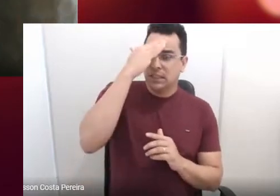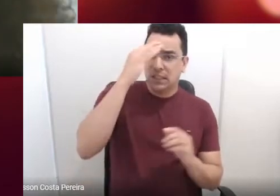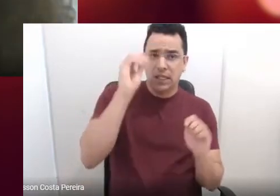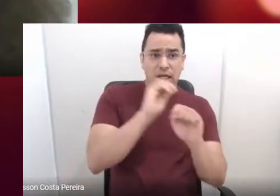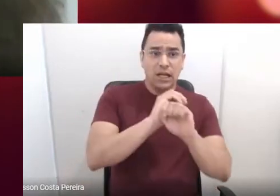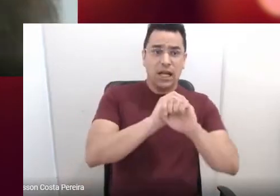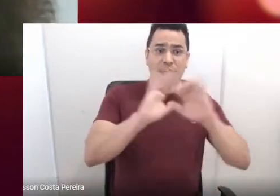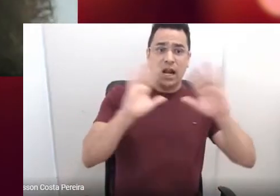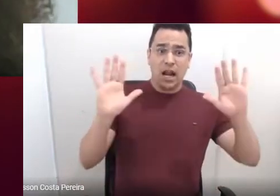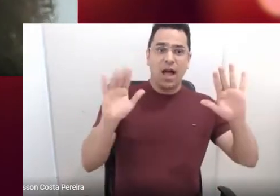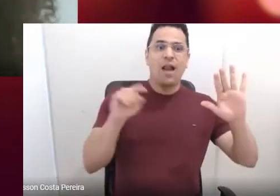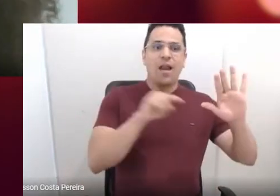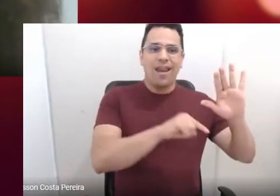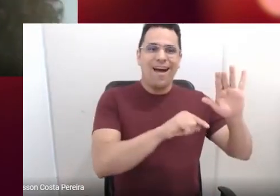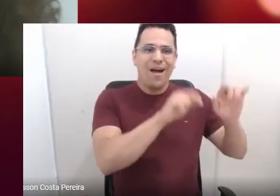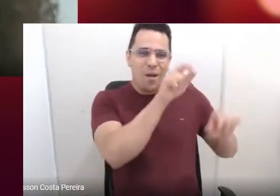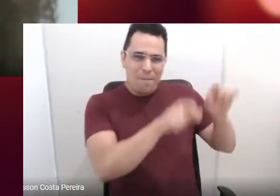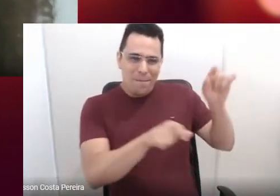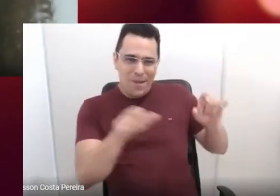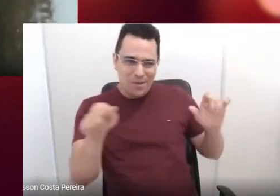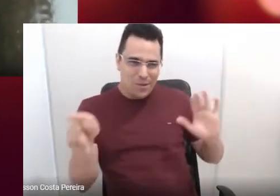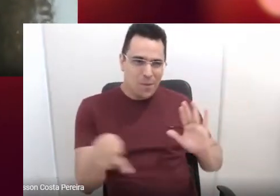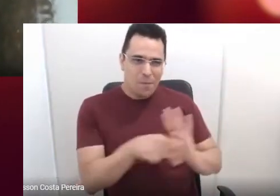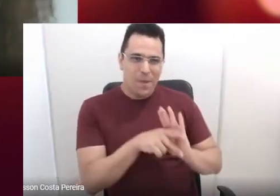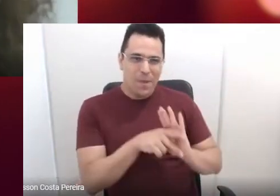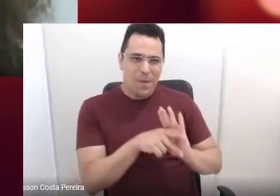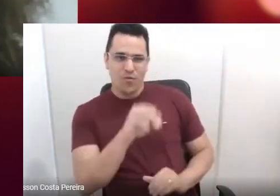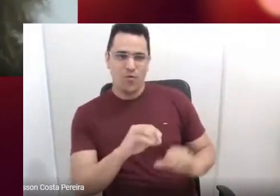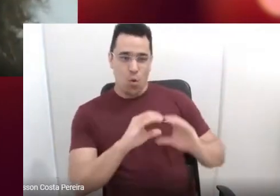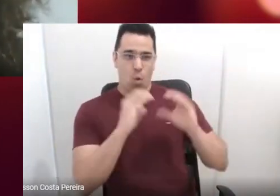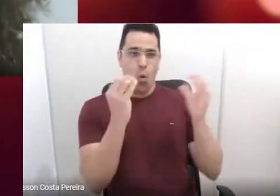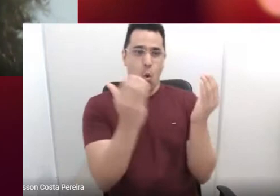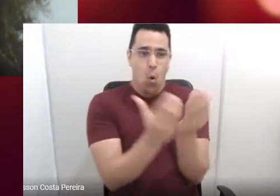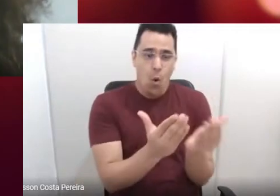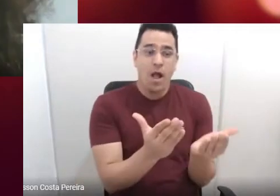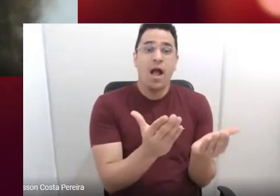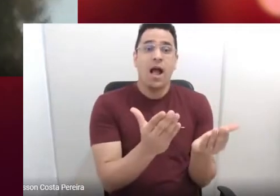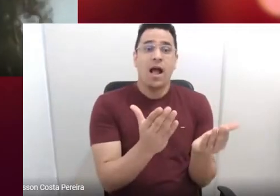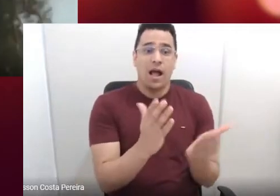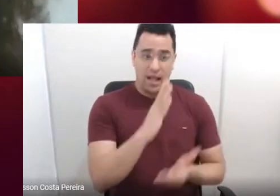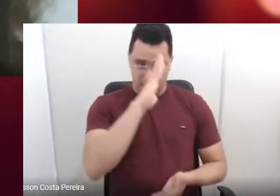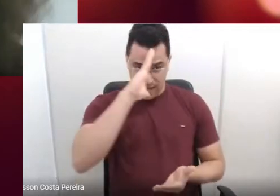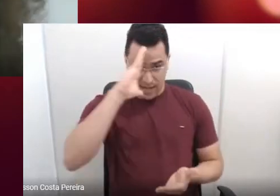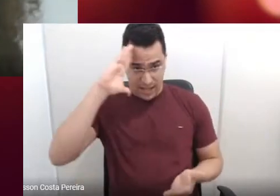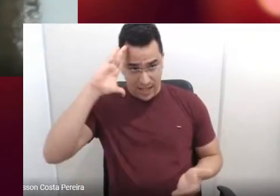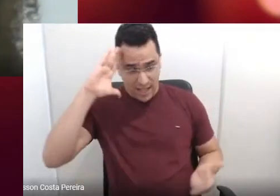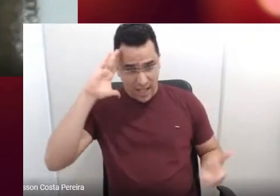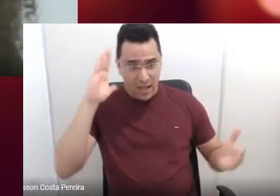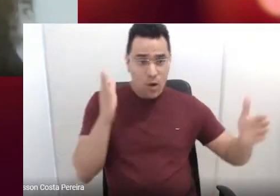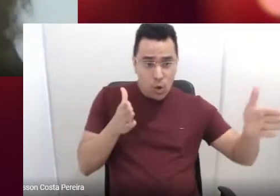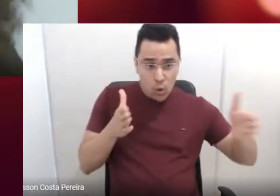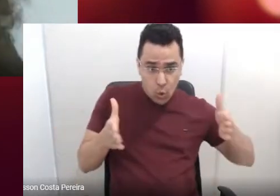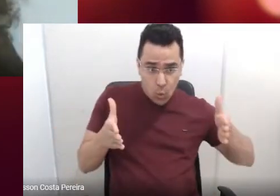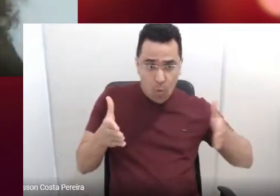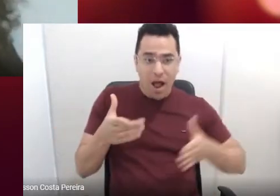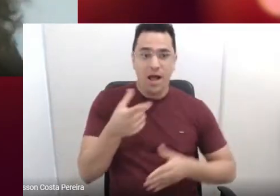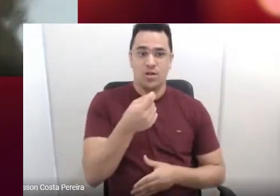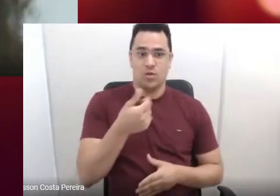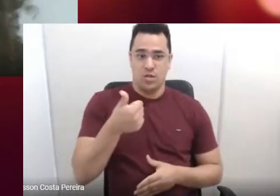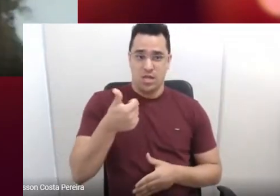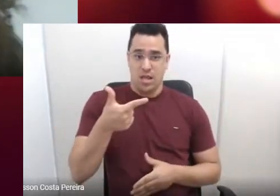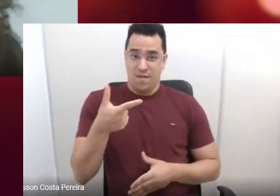as ações que os sujeitos que compõem a comunidade acadêmica realizaram ao longo desse ano de 2020